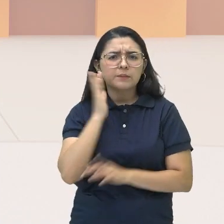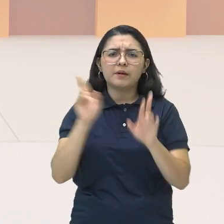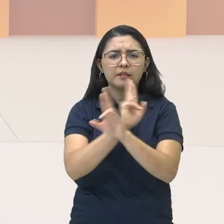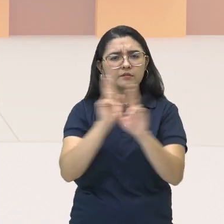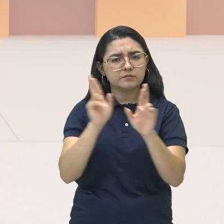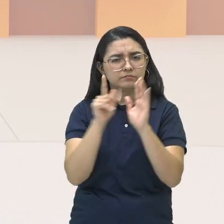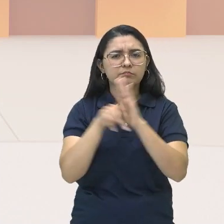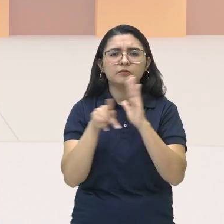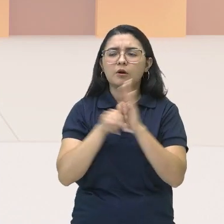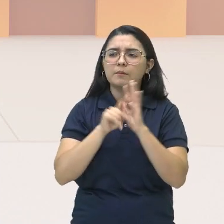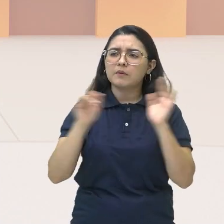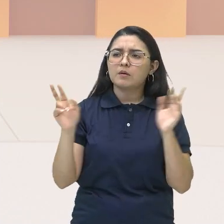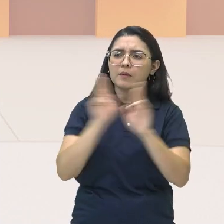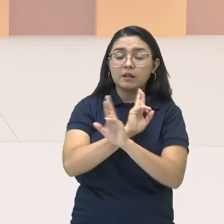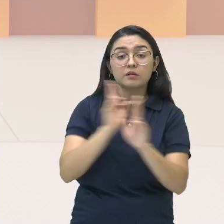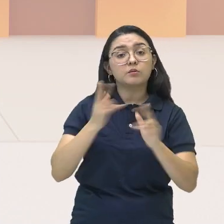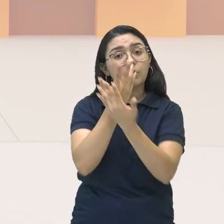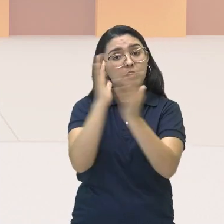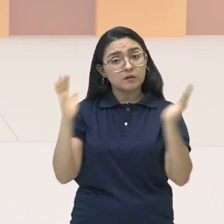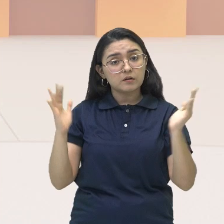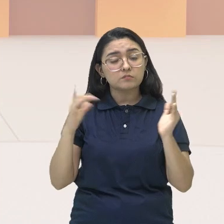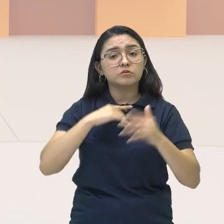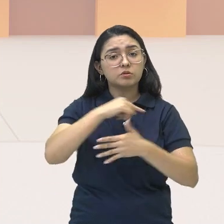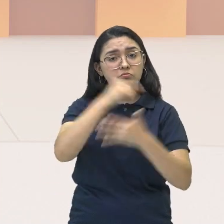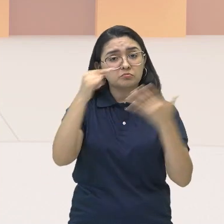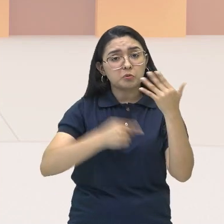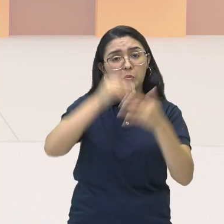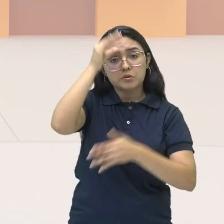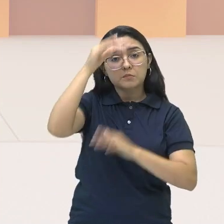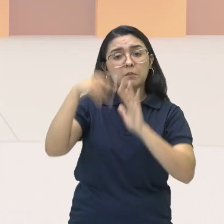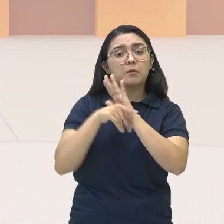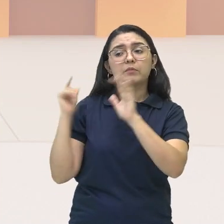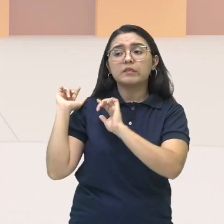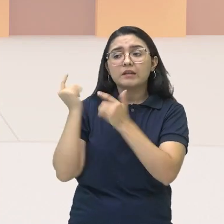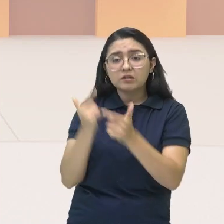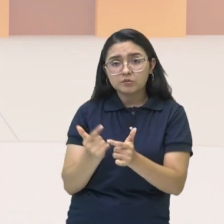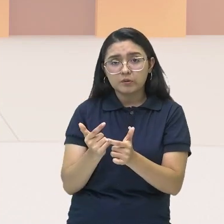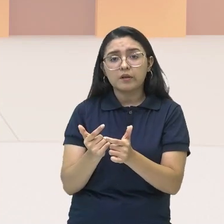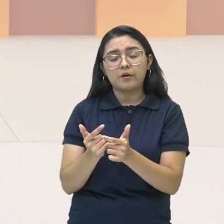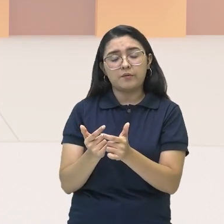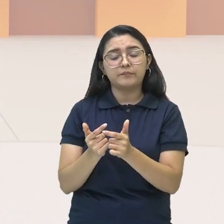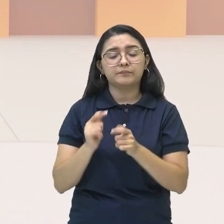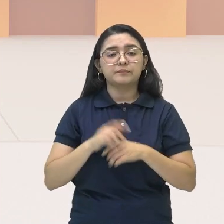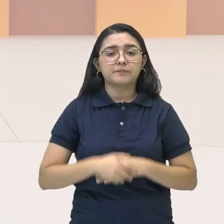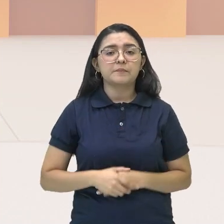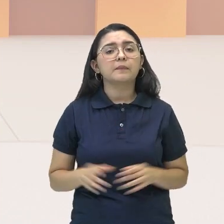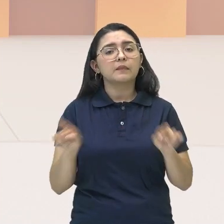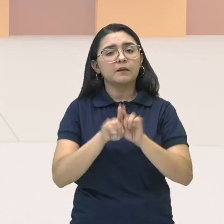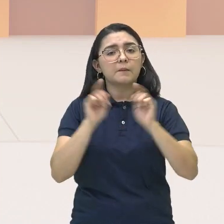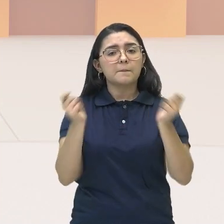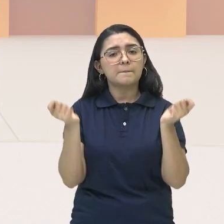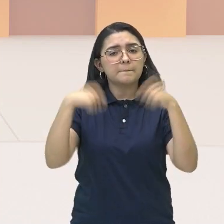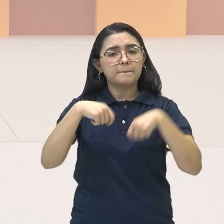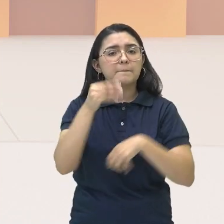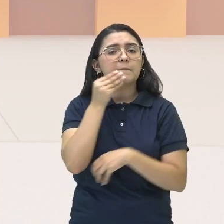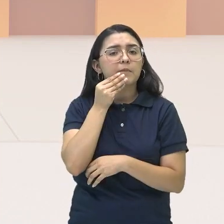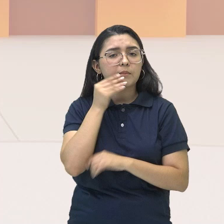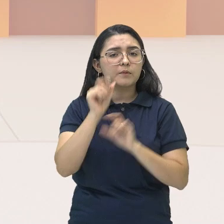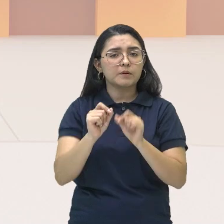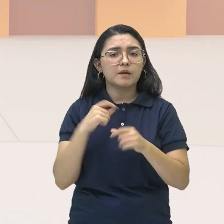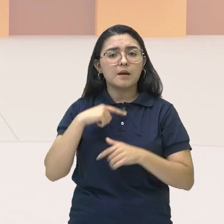relação também com a natureza, né, que são esses conhecimentos tradicionais aí, que propiciam, né,